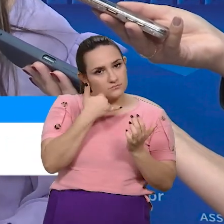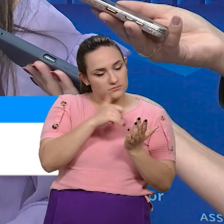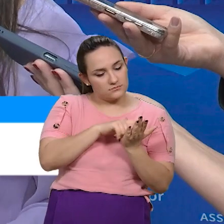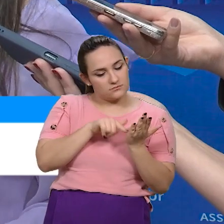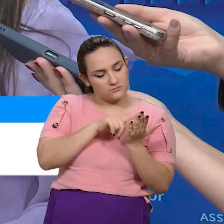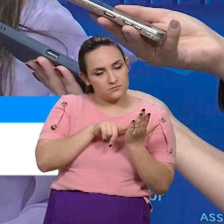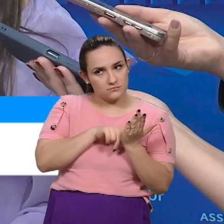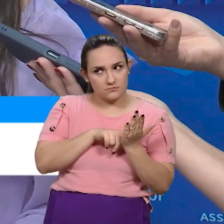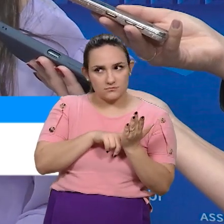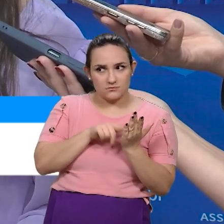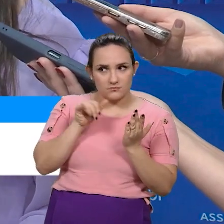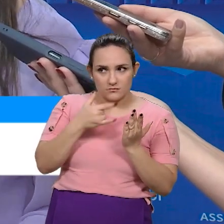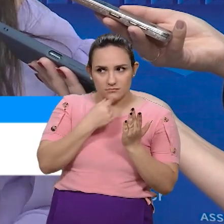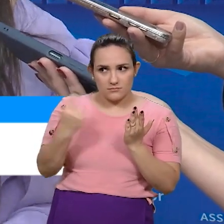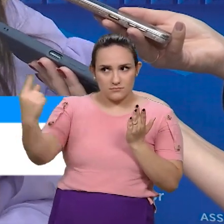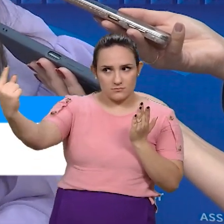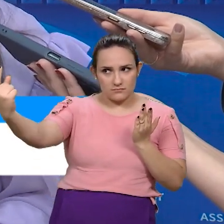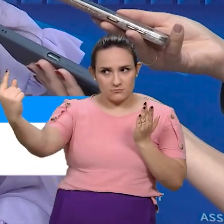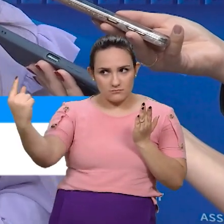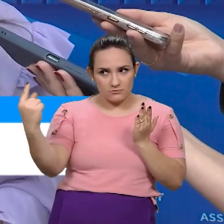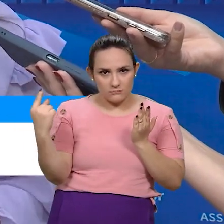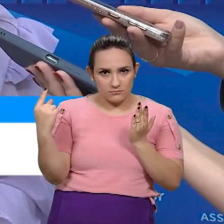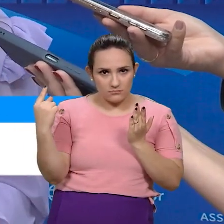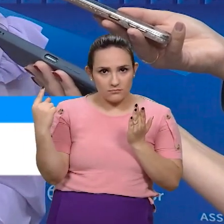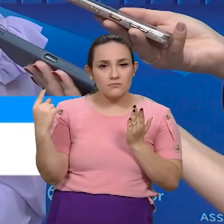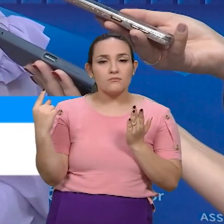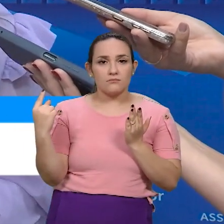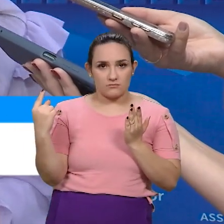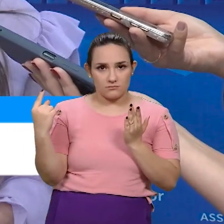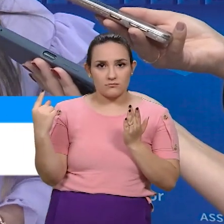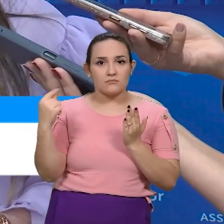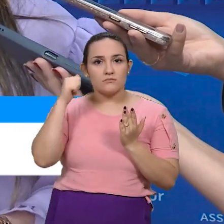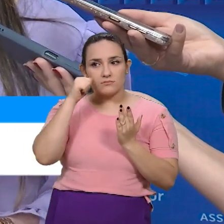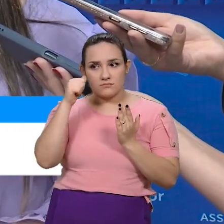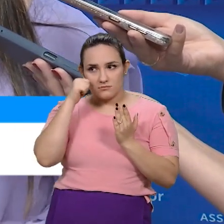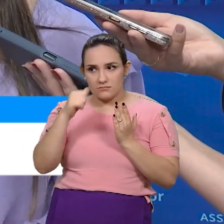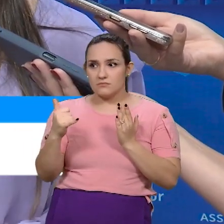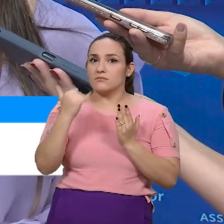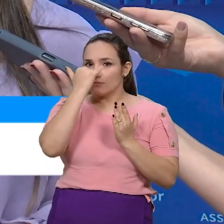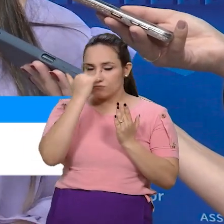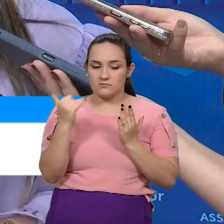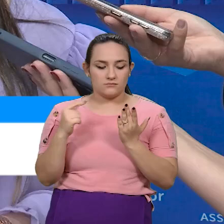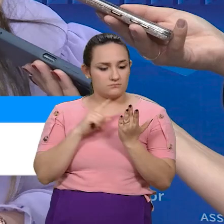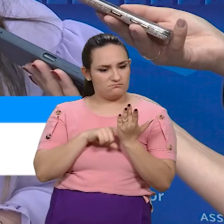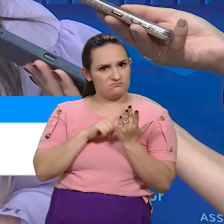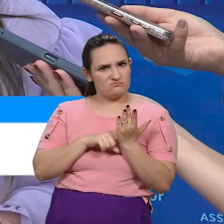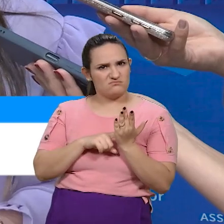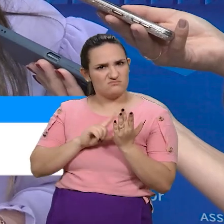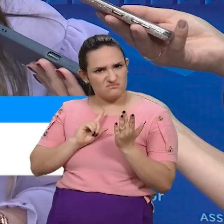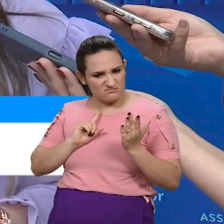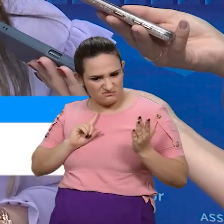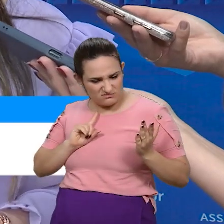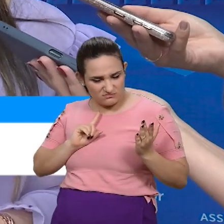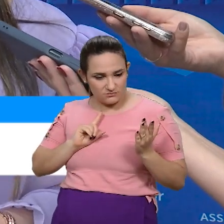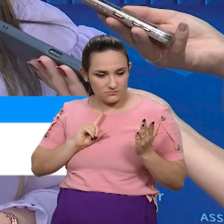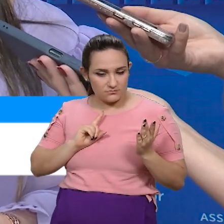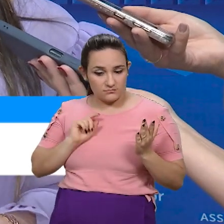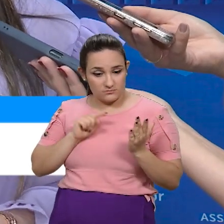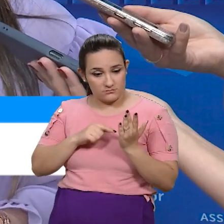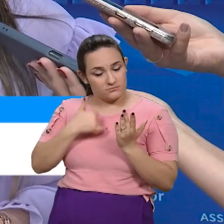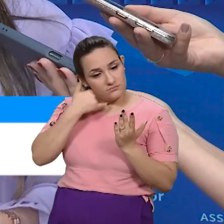qualquer aproximação deste agressor a essa vítima, esse então celular ele vai